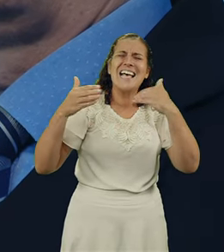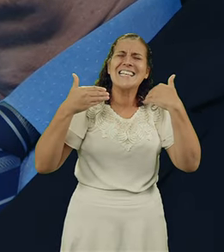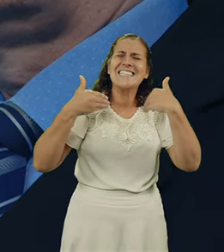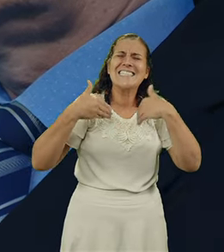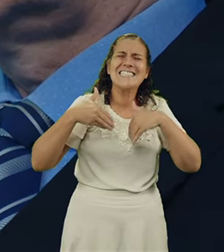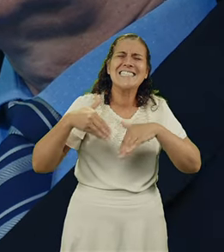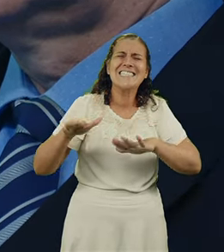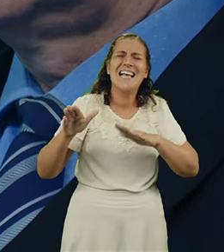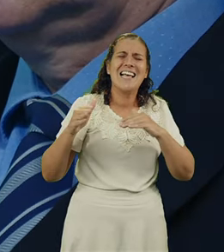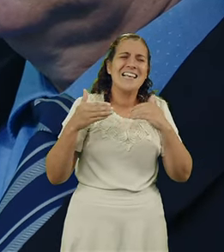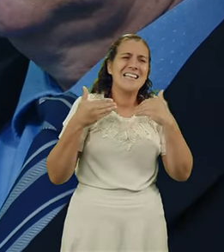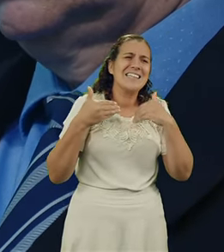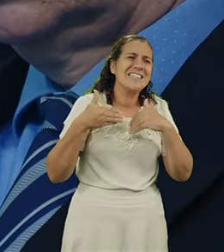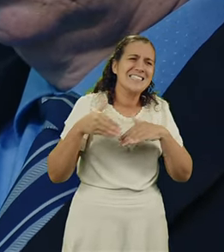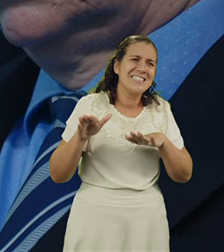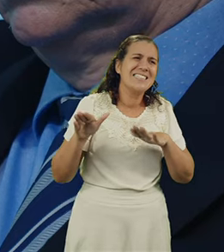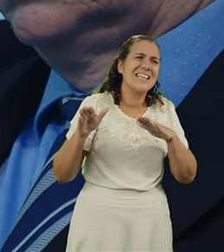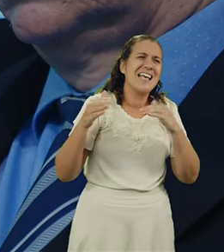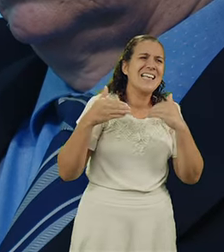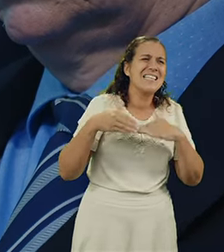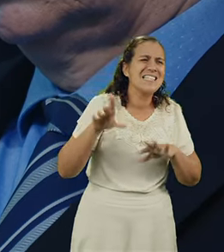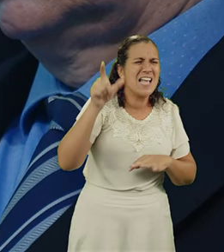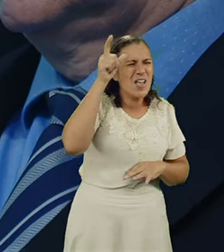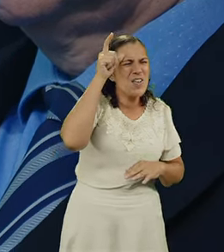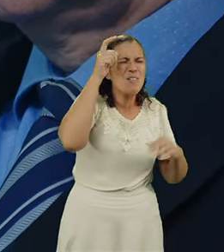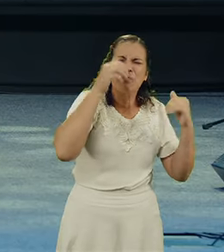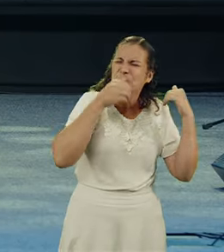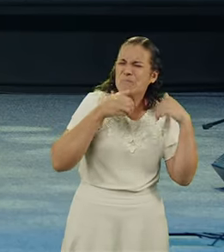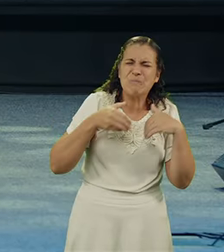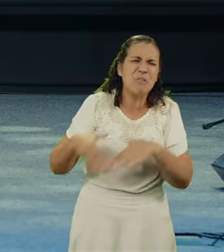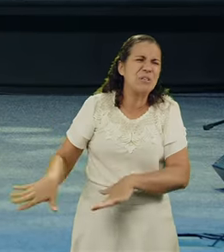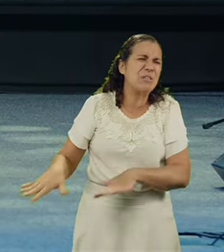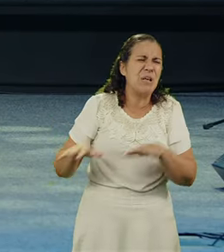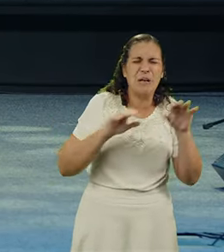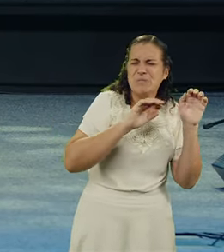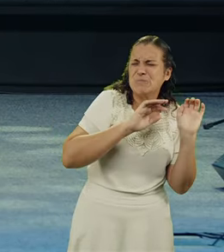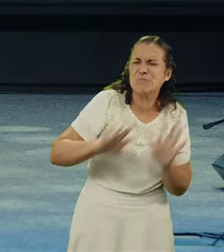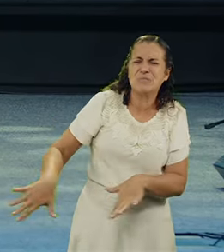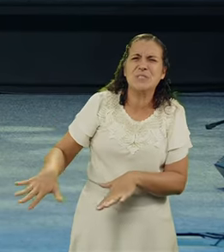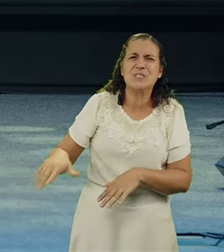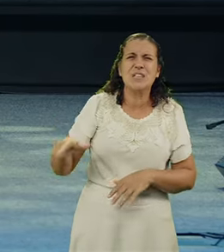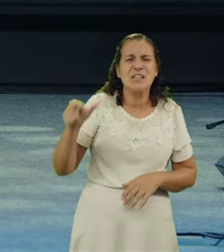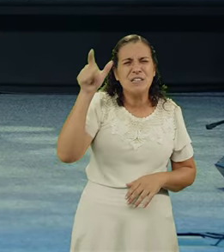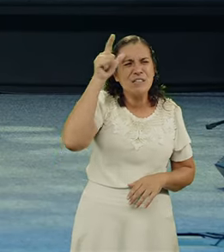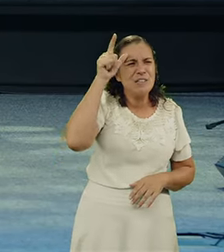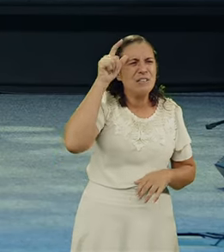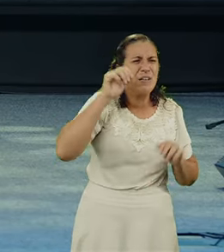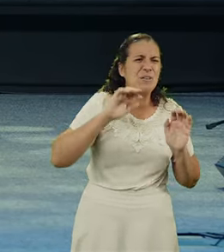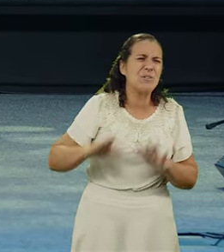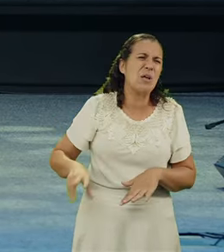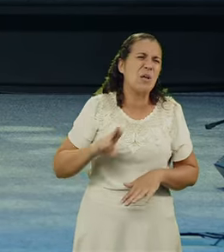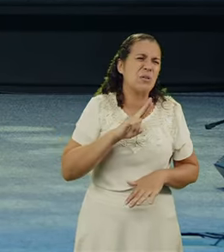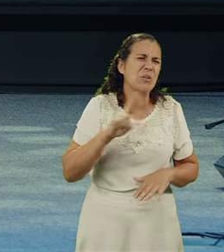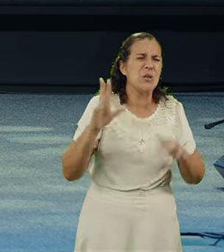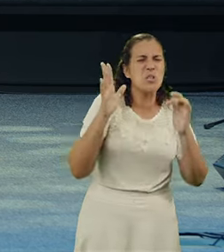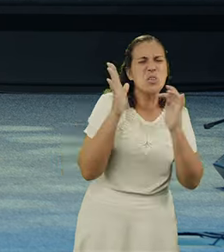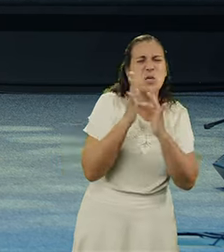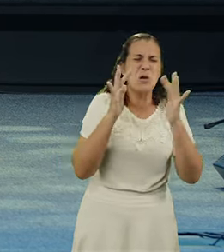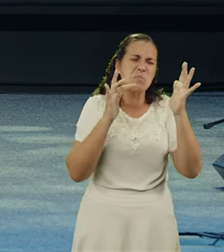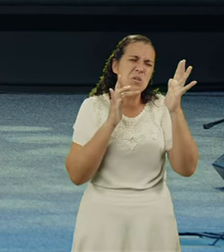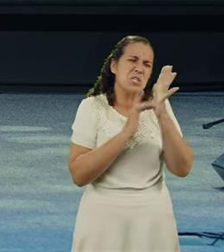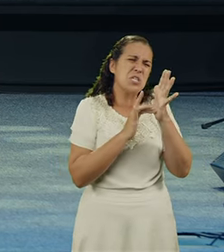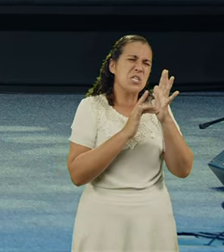nossa conta bancária, sai miséria da nossa casa, da nossa família, sai das nossas finanças,